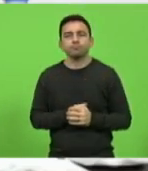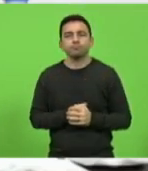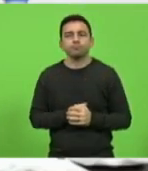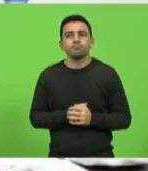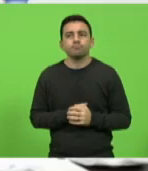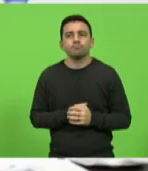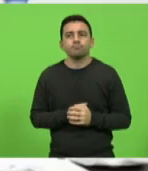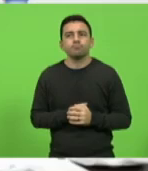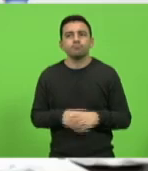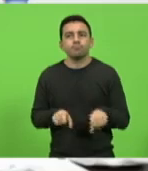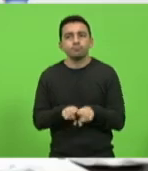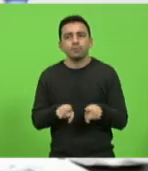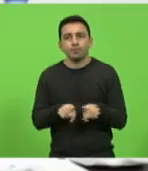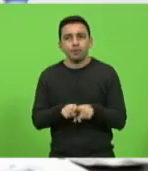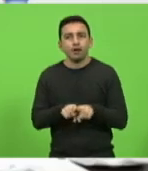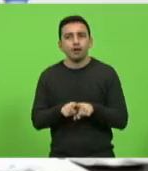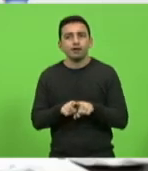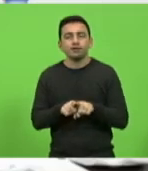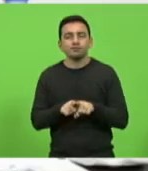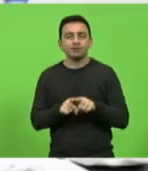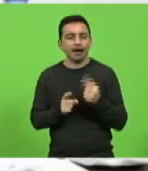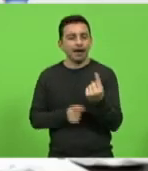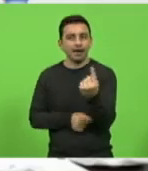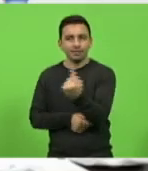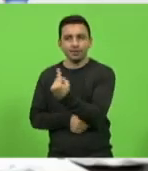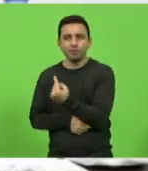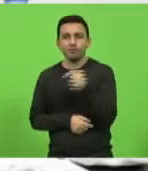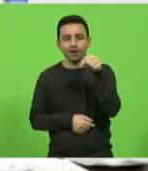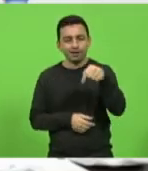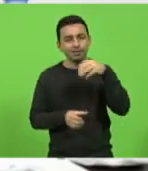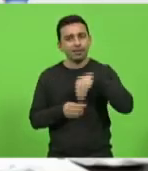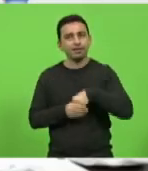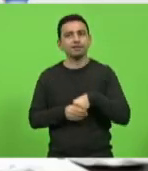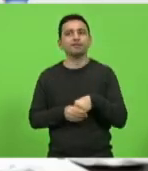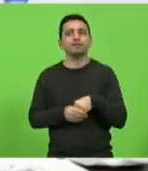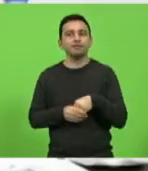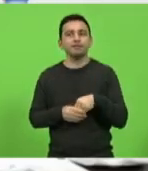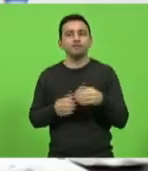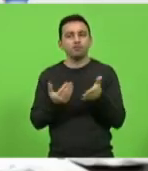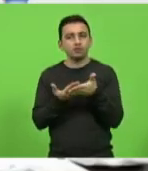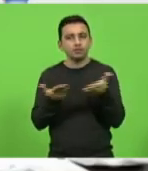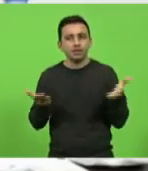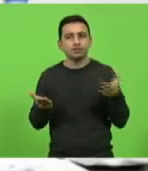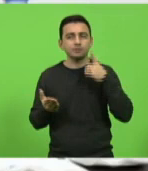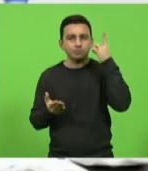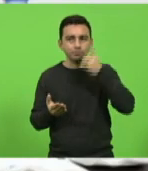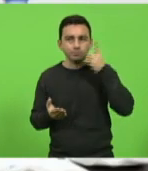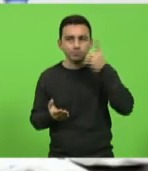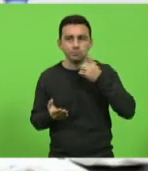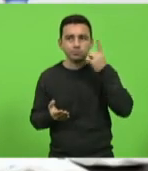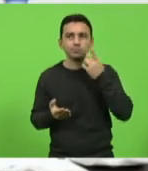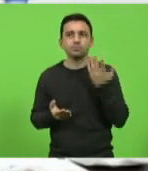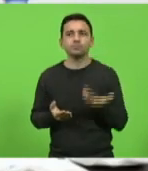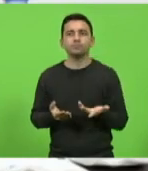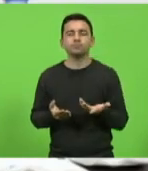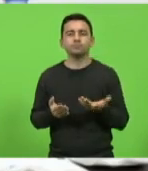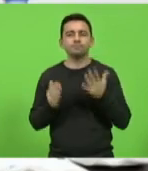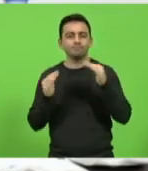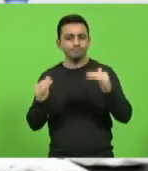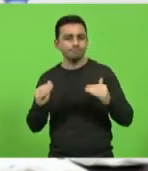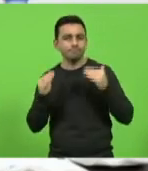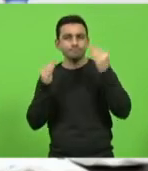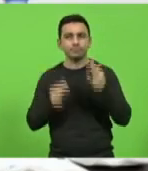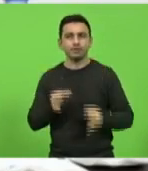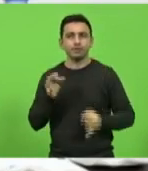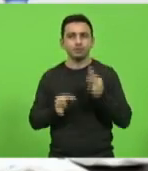o e aos membros do tribunal agradeço especialmente a todos os senhores deputados a todos os desembargadores